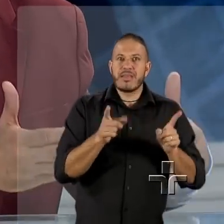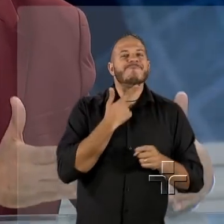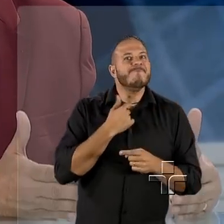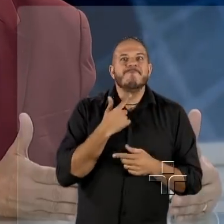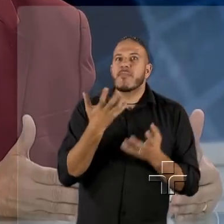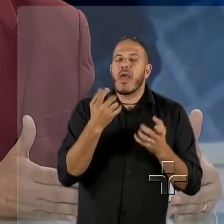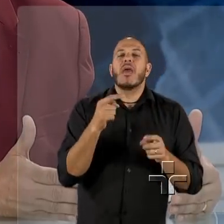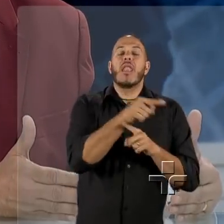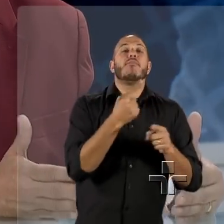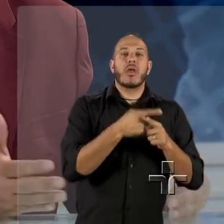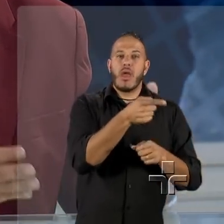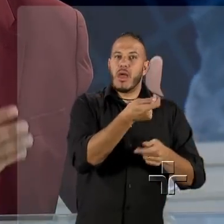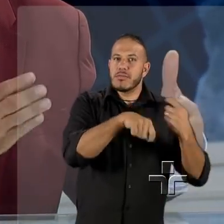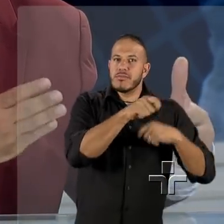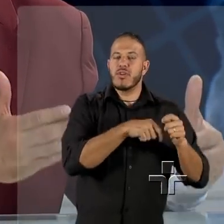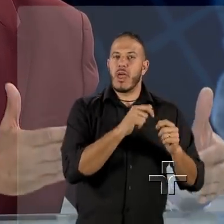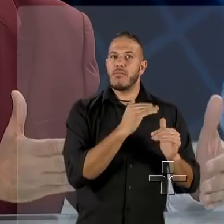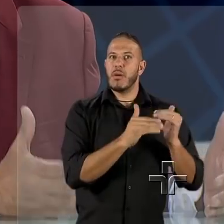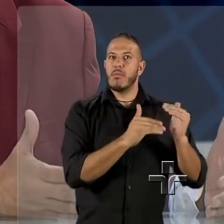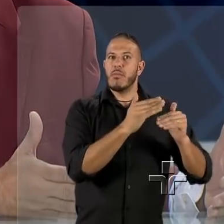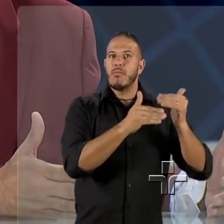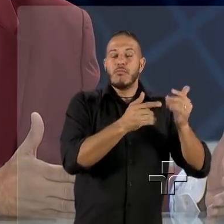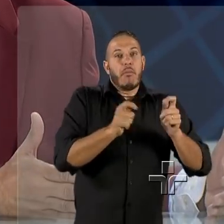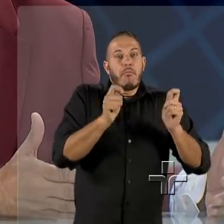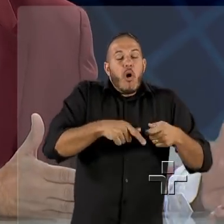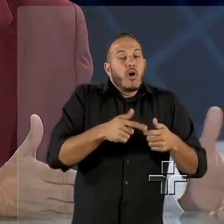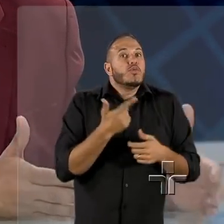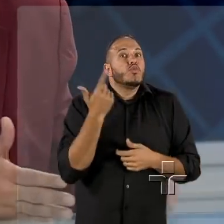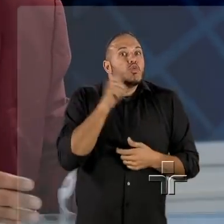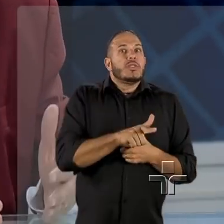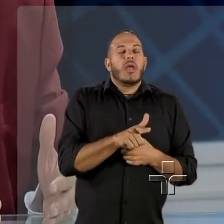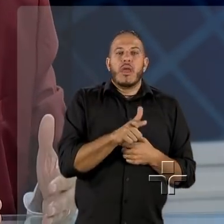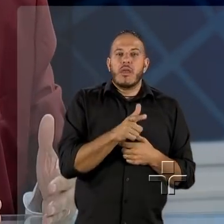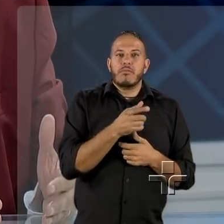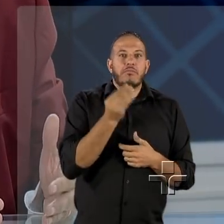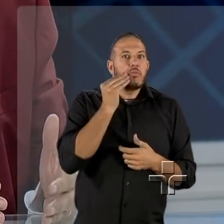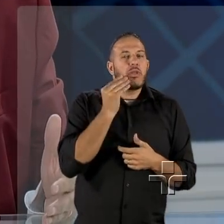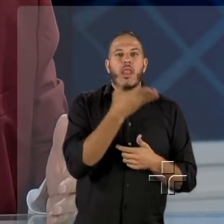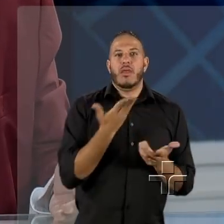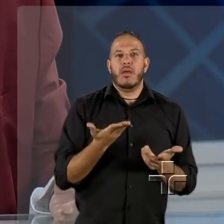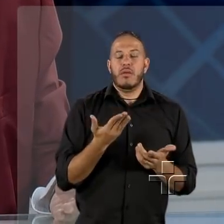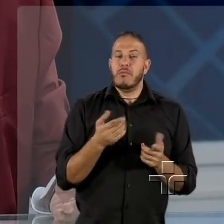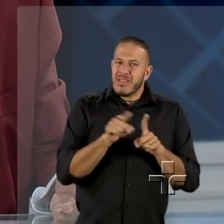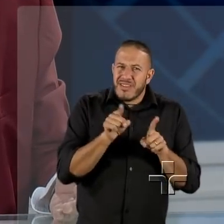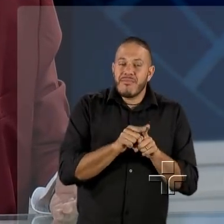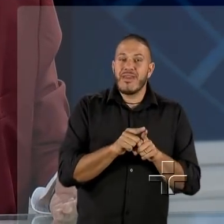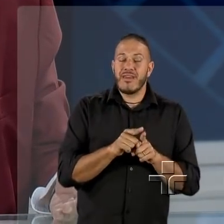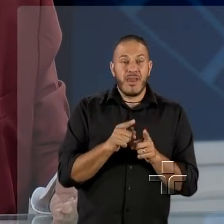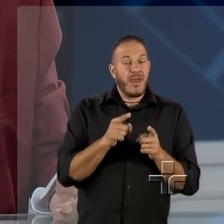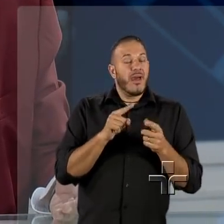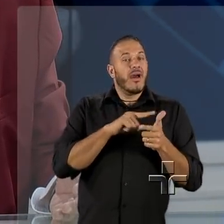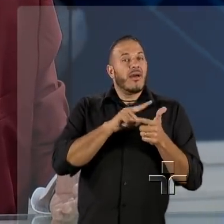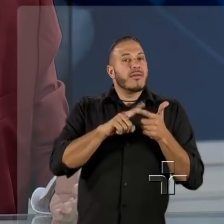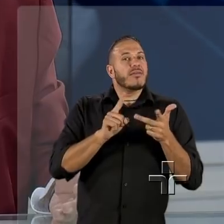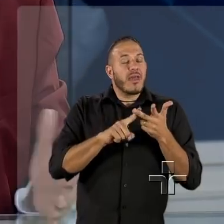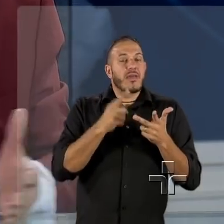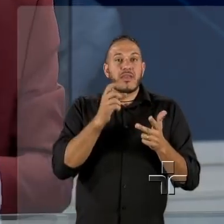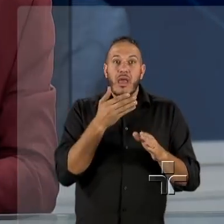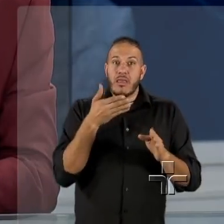inclusive lembra períodos da escravidão, que se separava a família para um lado, marido para um lado, mulher para o outro, filho para o outro.